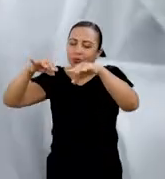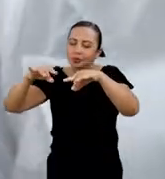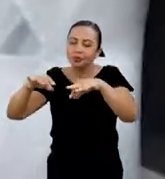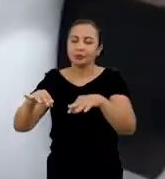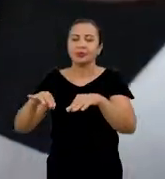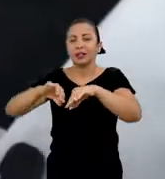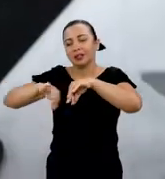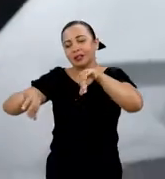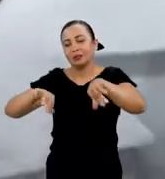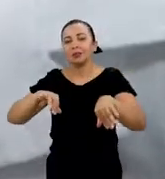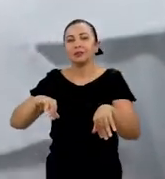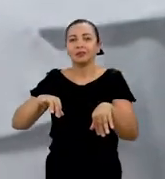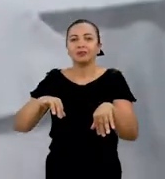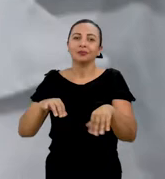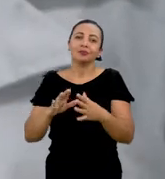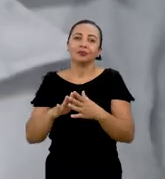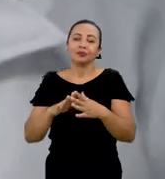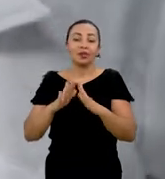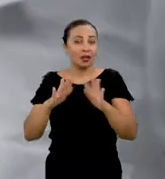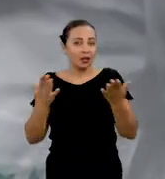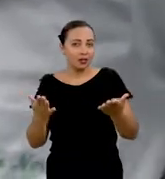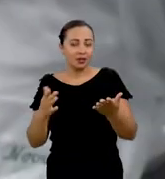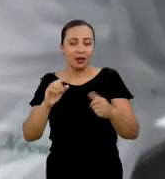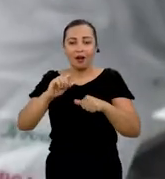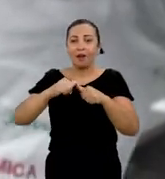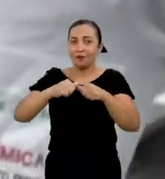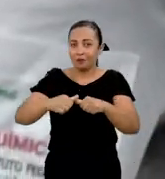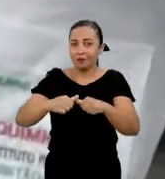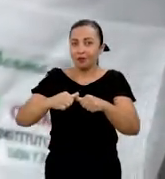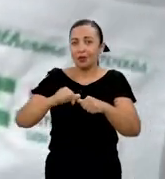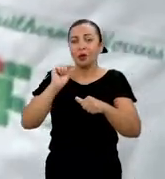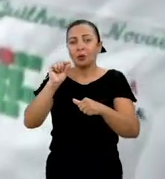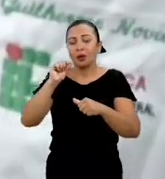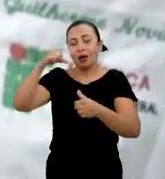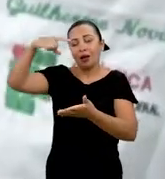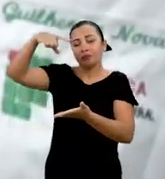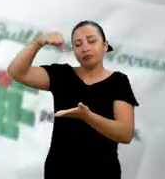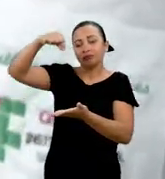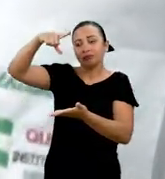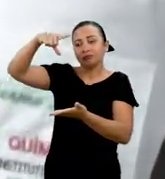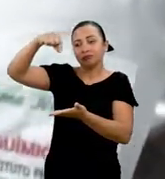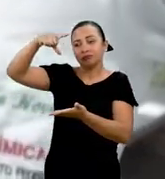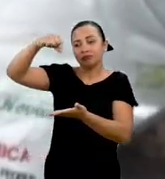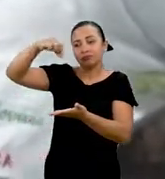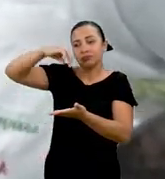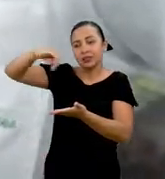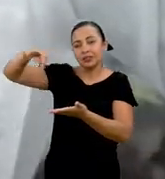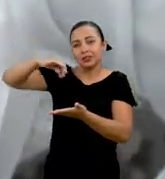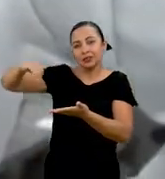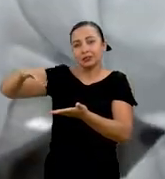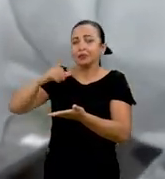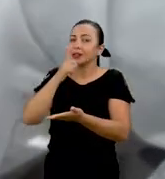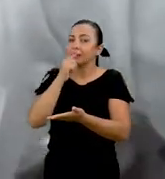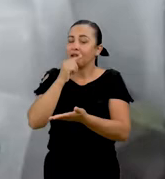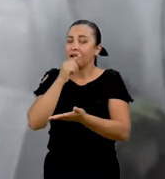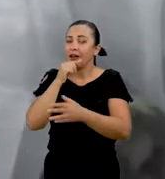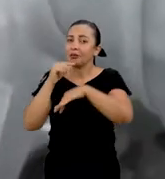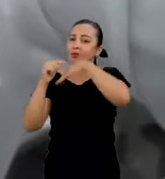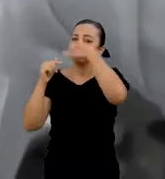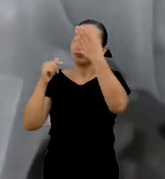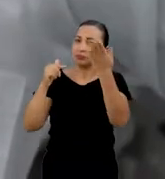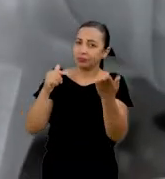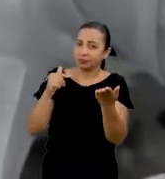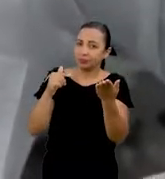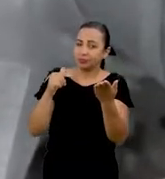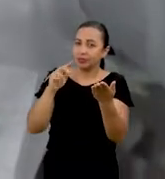aqui E aí a partir do momento que ela é condensado ele goteja e é separado ela faz a coisa que a fazer que a gente chama de